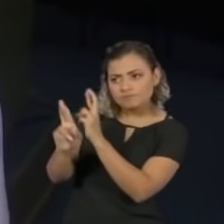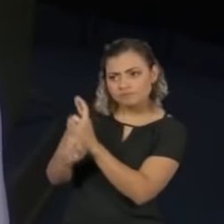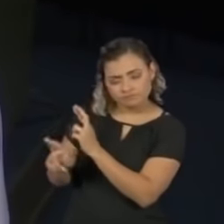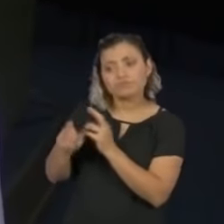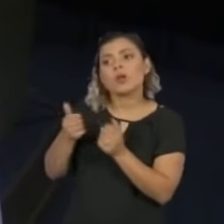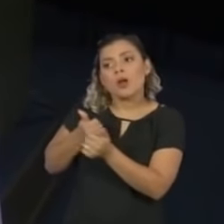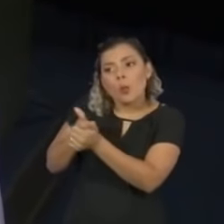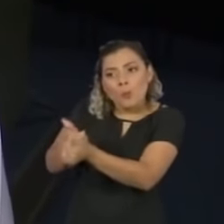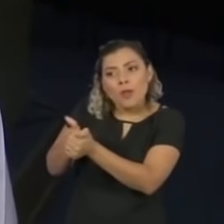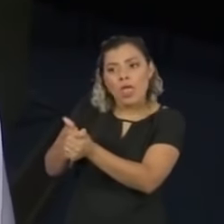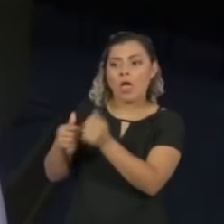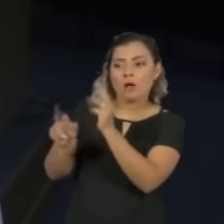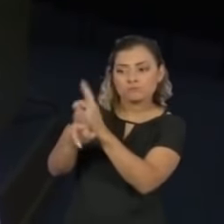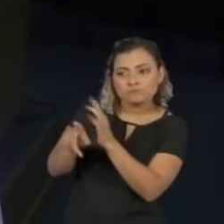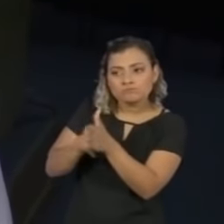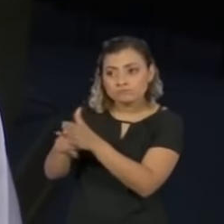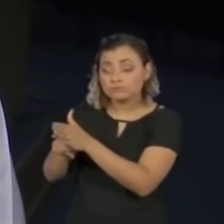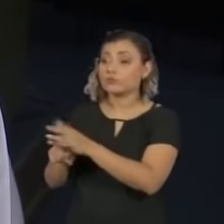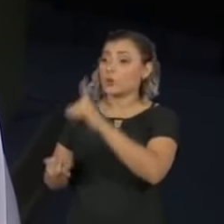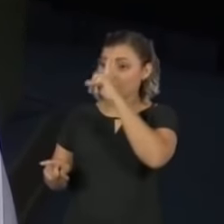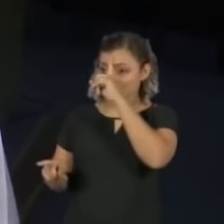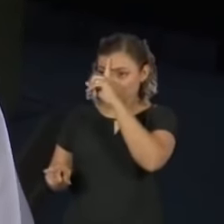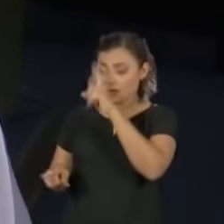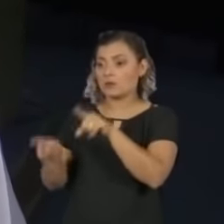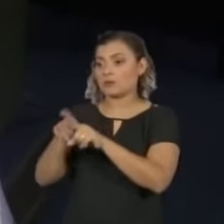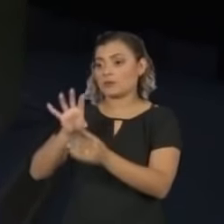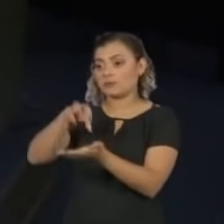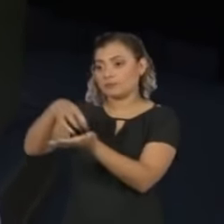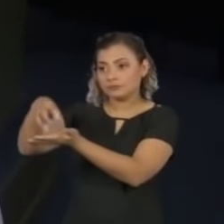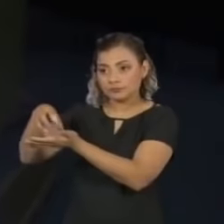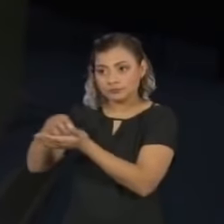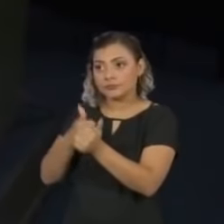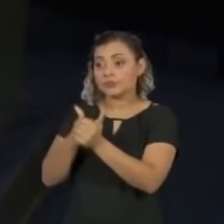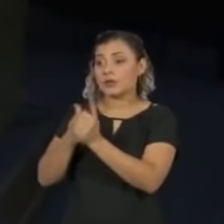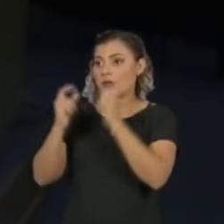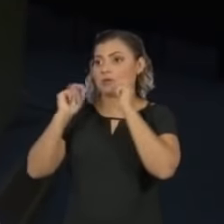com esse paciente, e os hospitais e as unidades de saúde da região